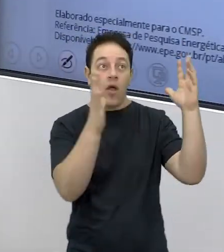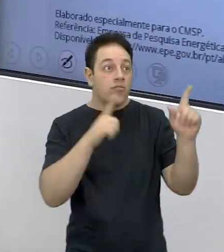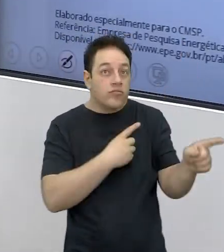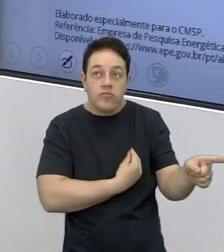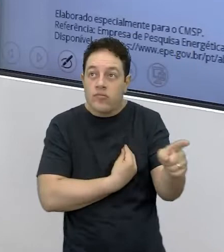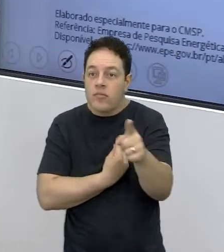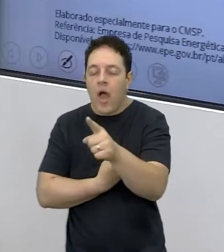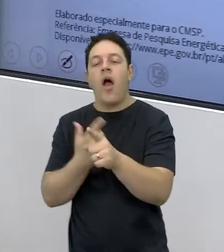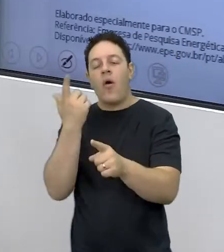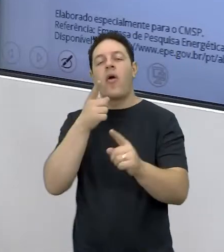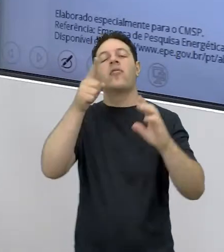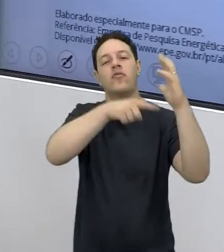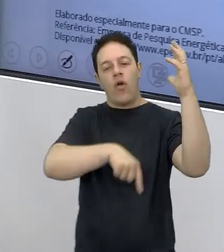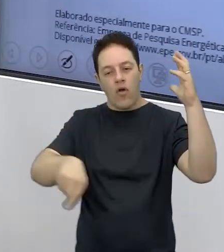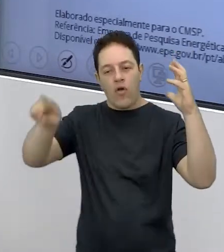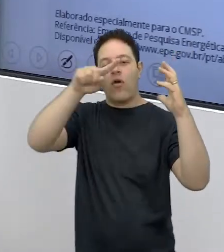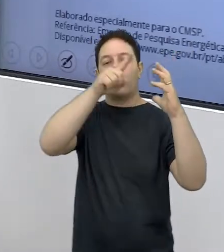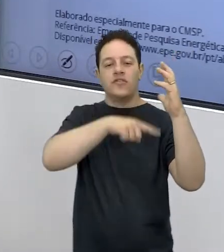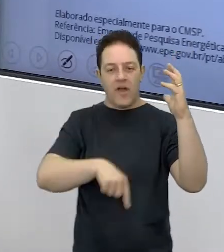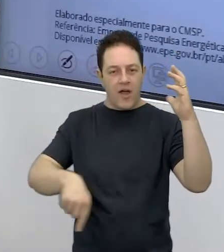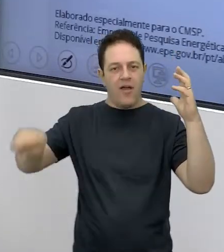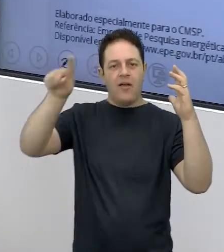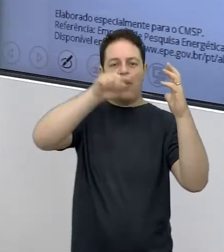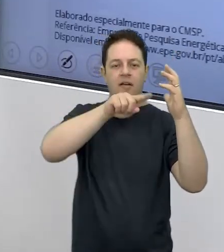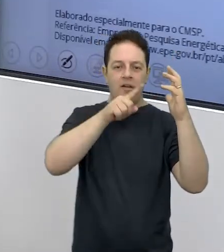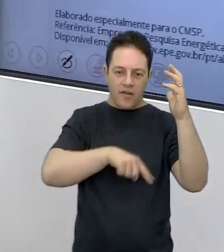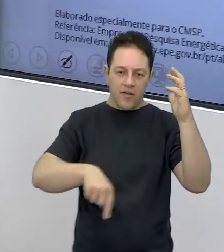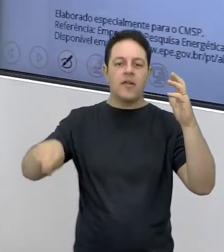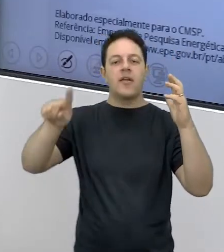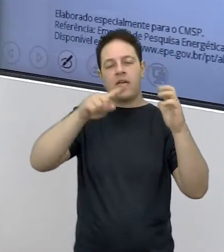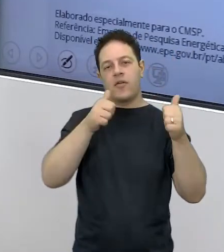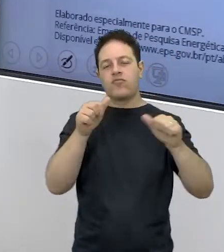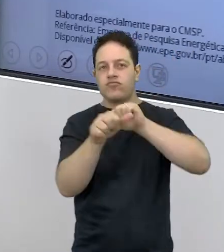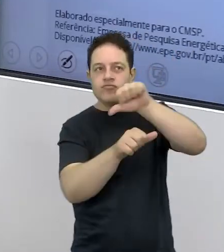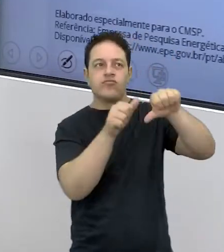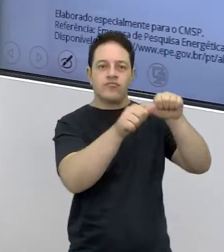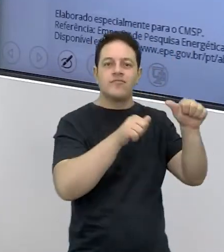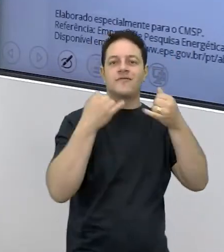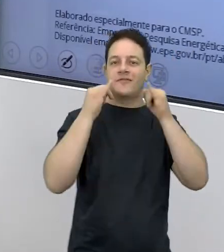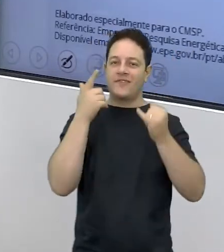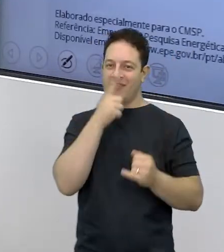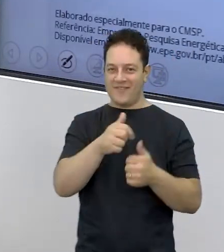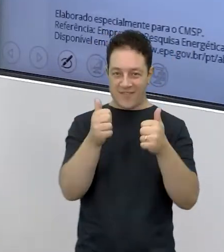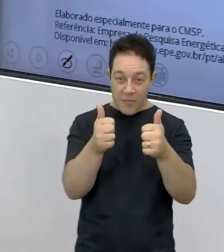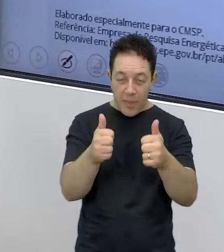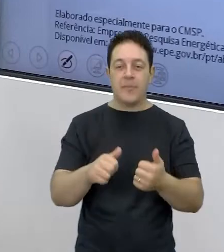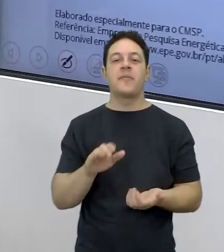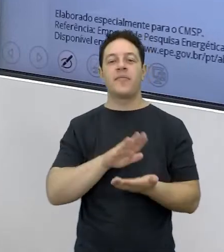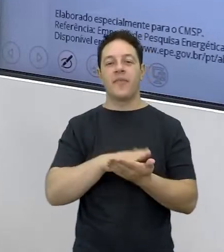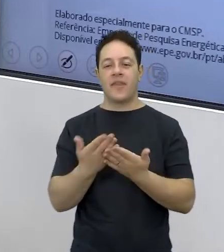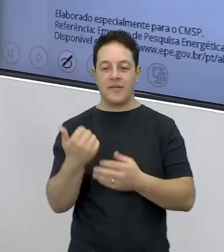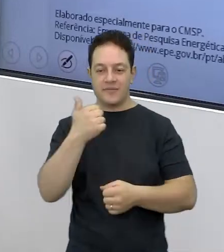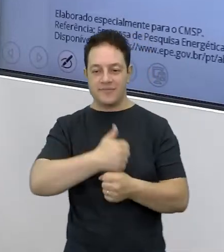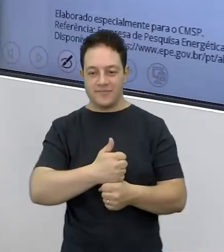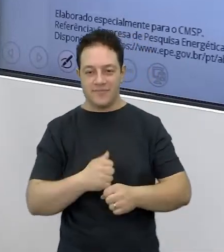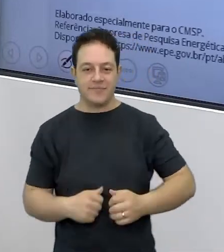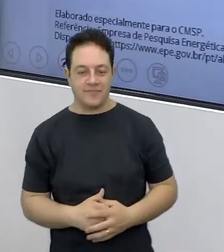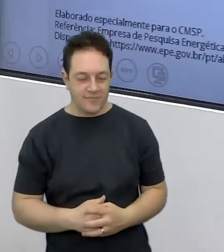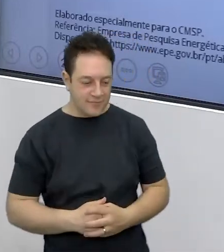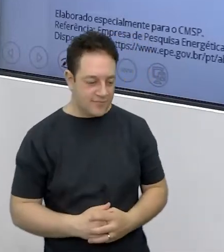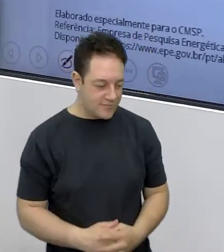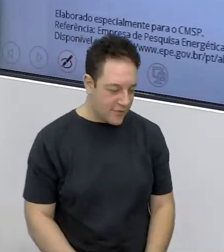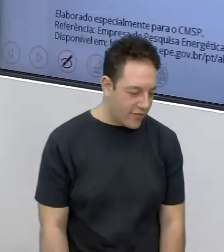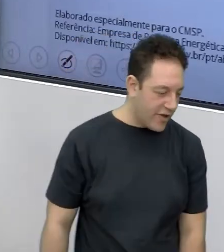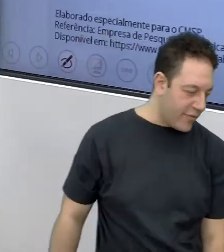aí, essa movimentação, então você pode fazer essa transformação aí de energia, tá bom? Então, se você quiser saber